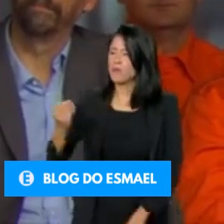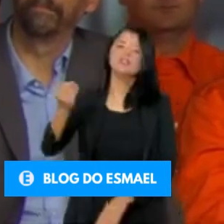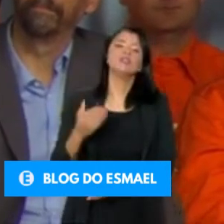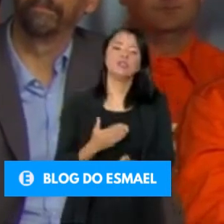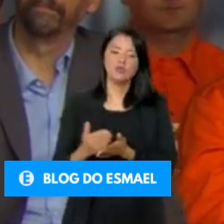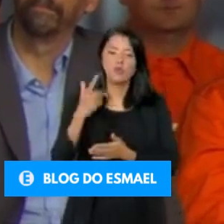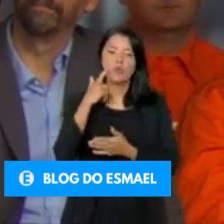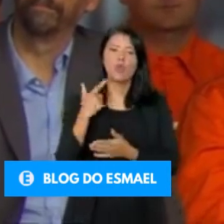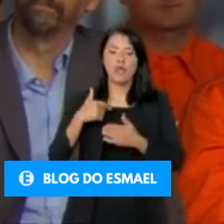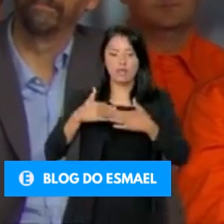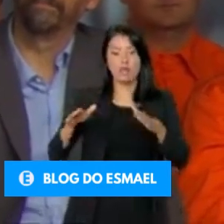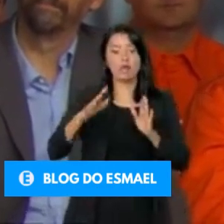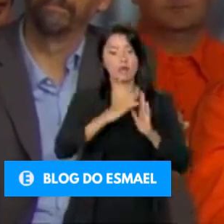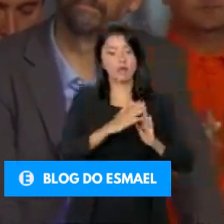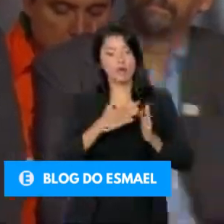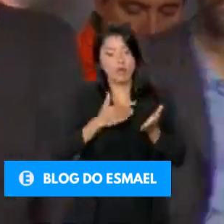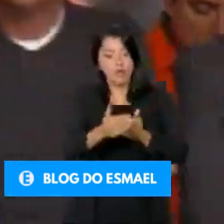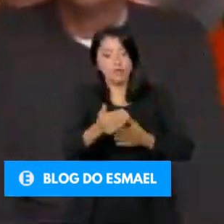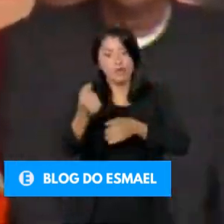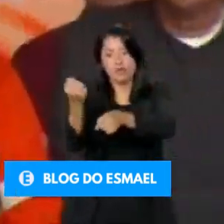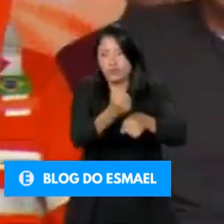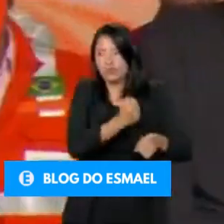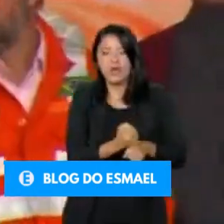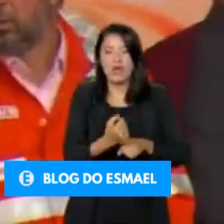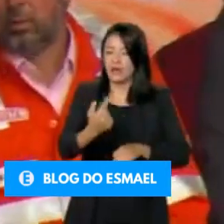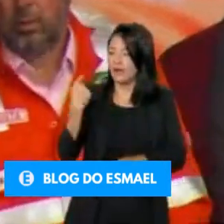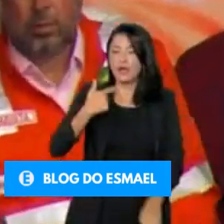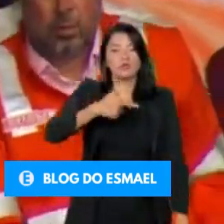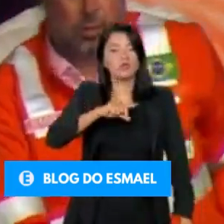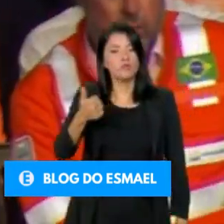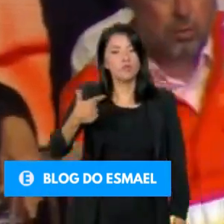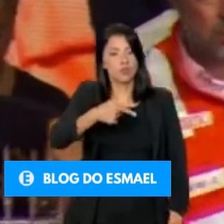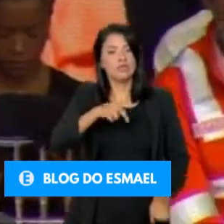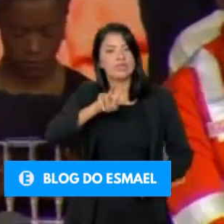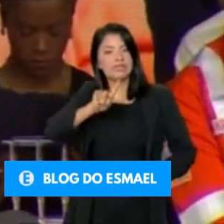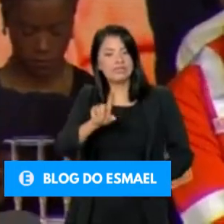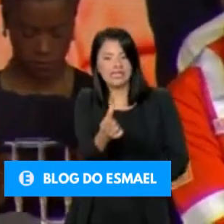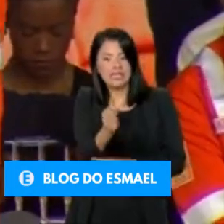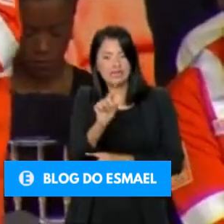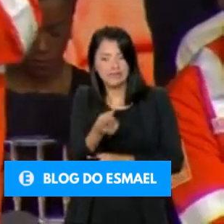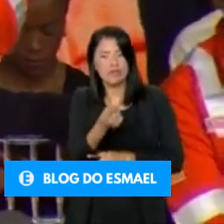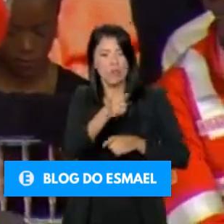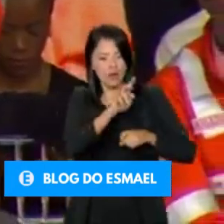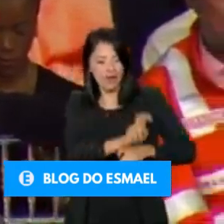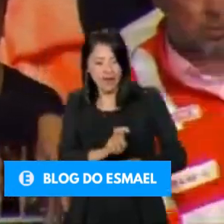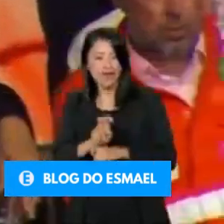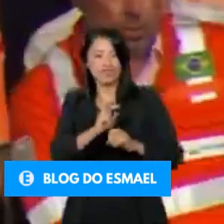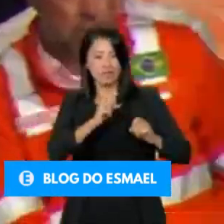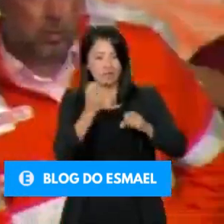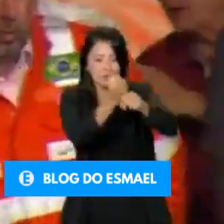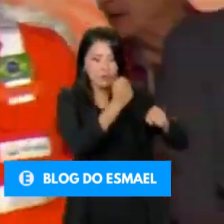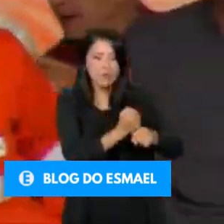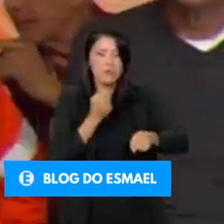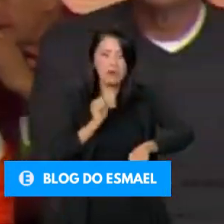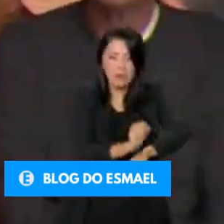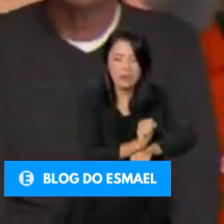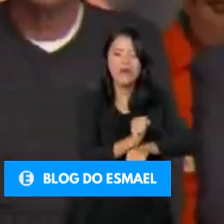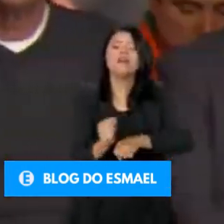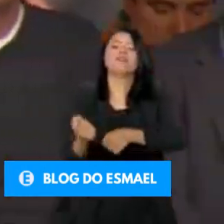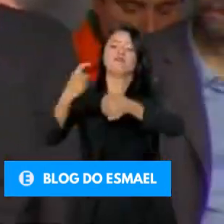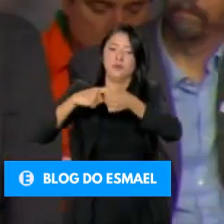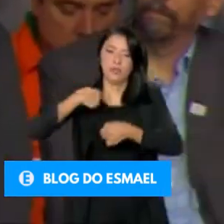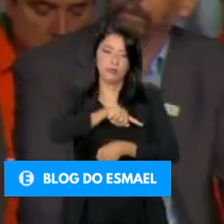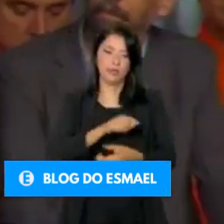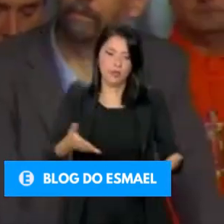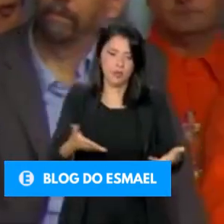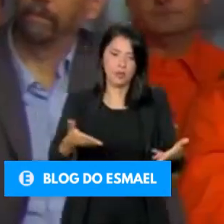feita em 2012. Há 6 mil creches paralisadas que nós estamos reconstruindo. Milhares de escolas, milhares de postos de saúde